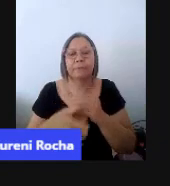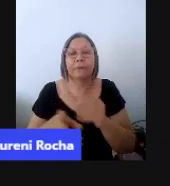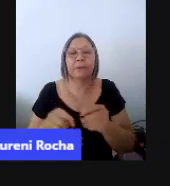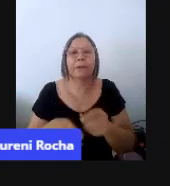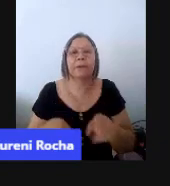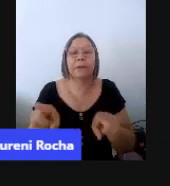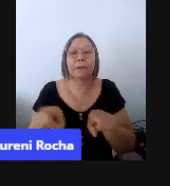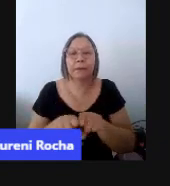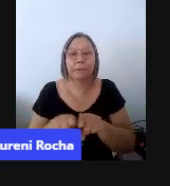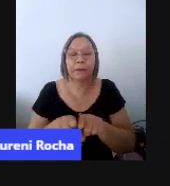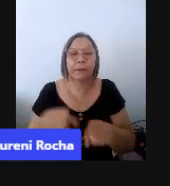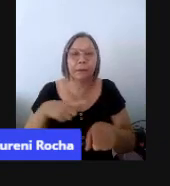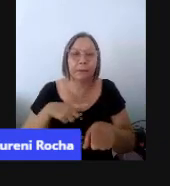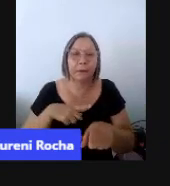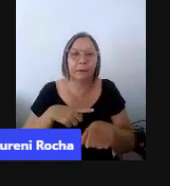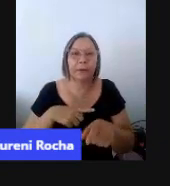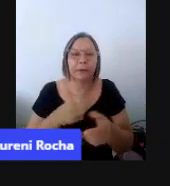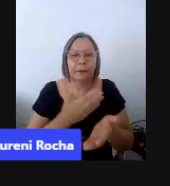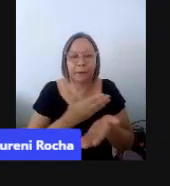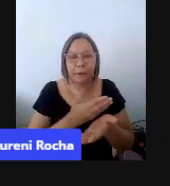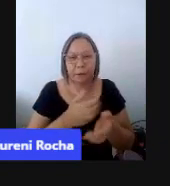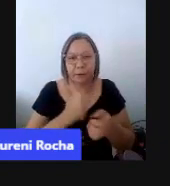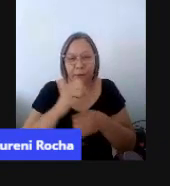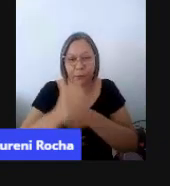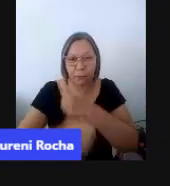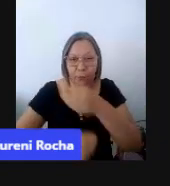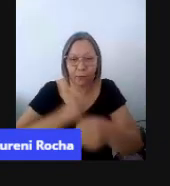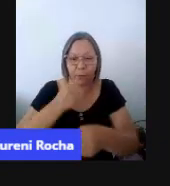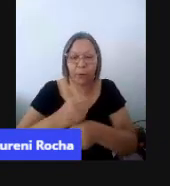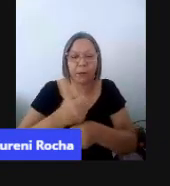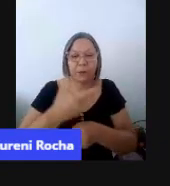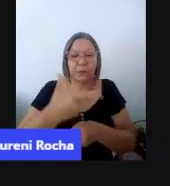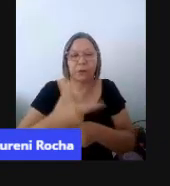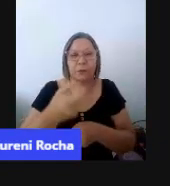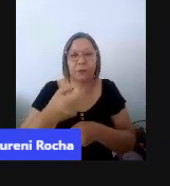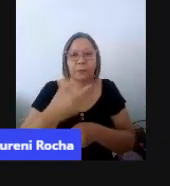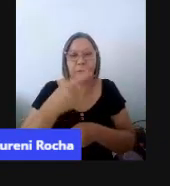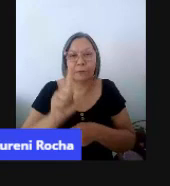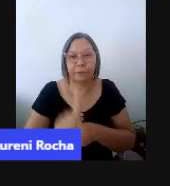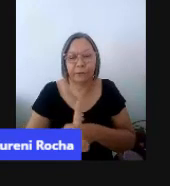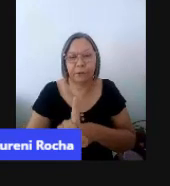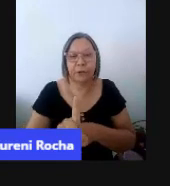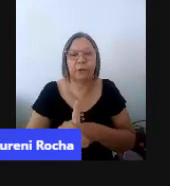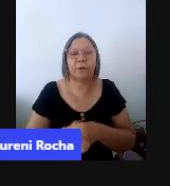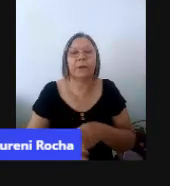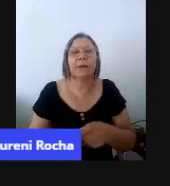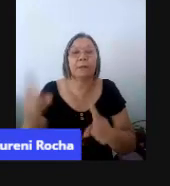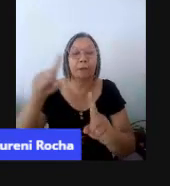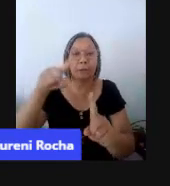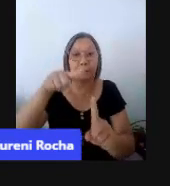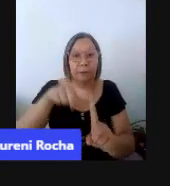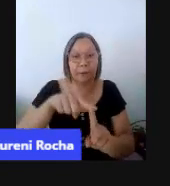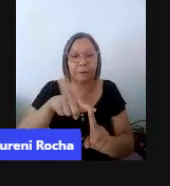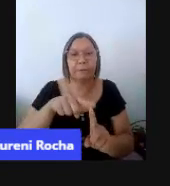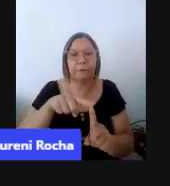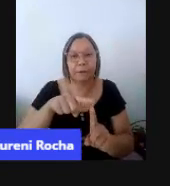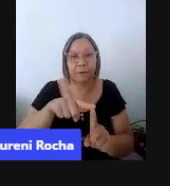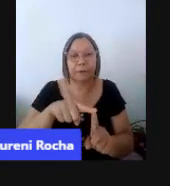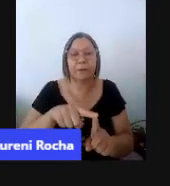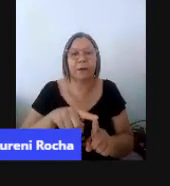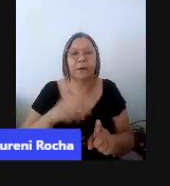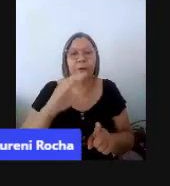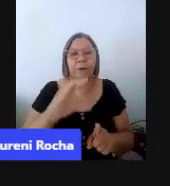de 2021, o nosso referencial curricular circunstancial, que leva em consideração